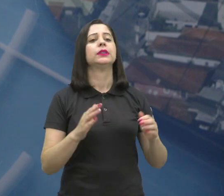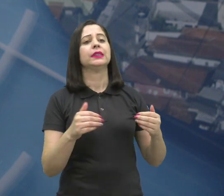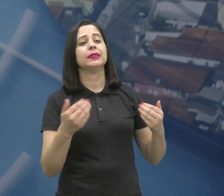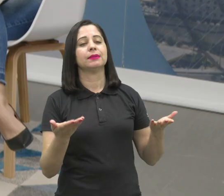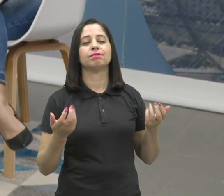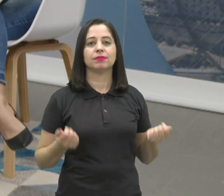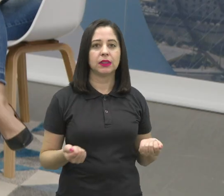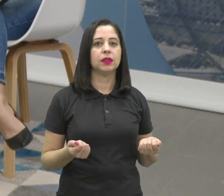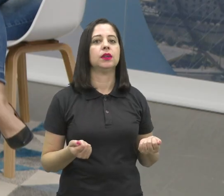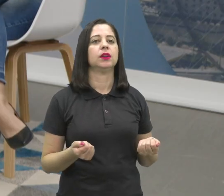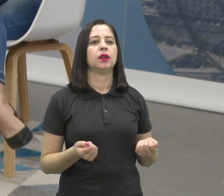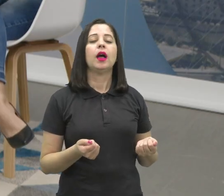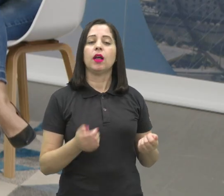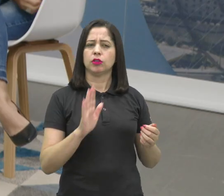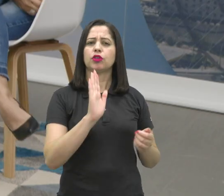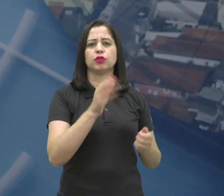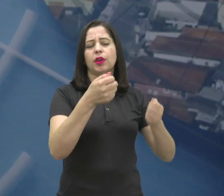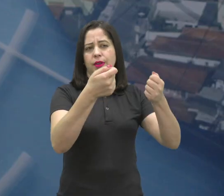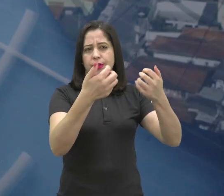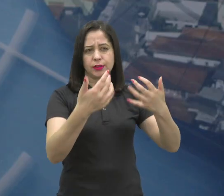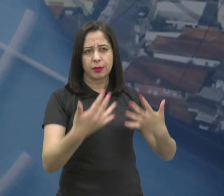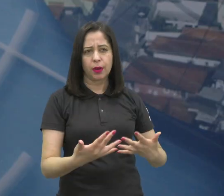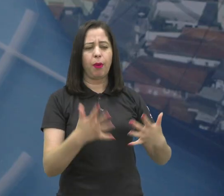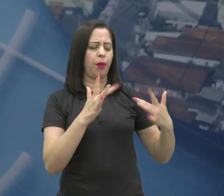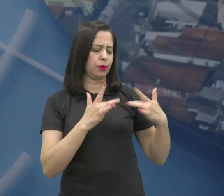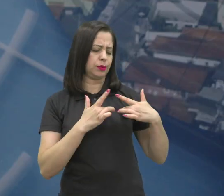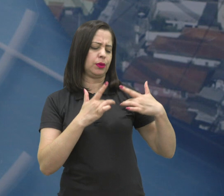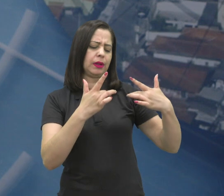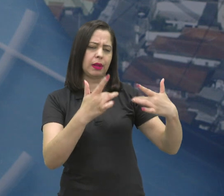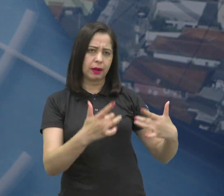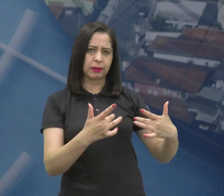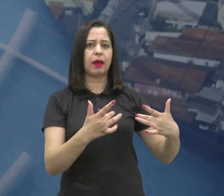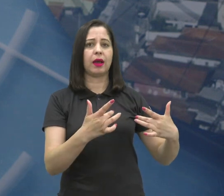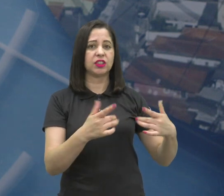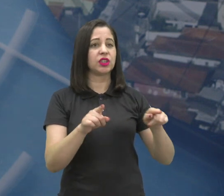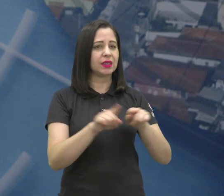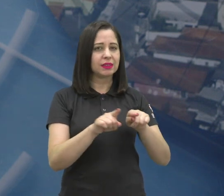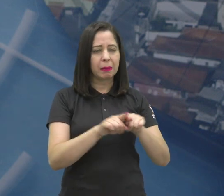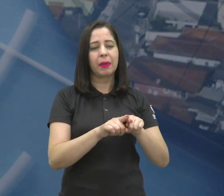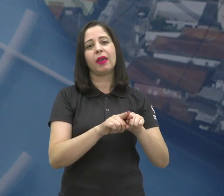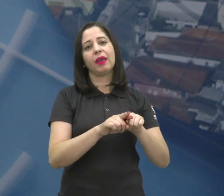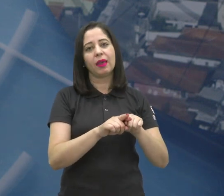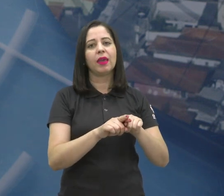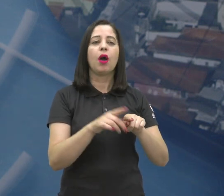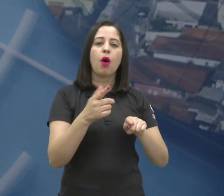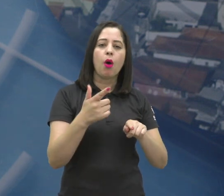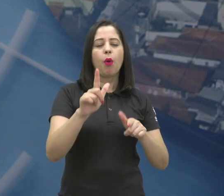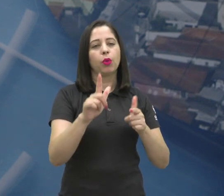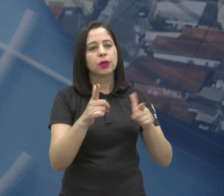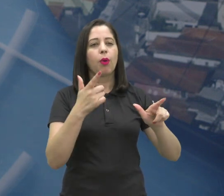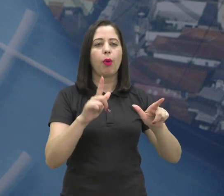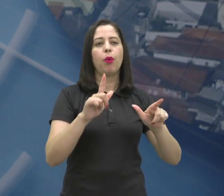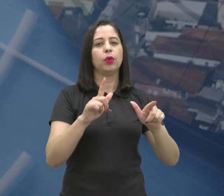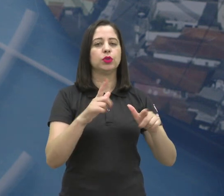falando, aqui a gente fez uma breve introdução do que é a solidariedade e também outros caminhos, né, que estão